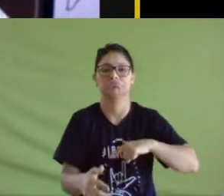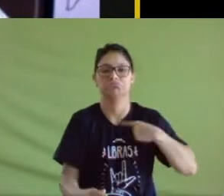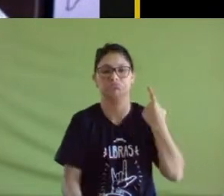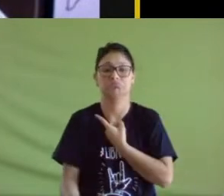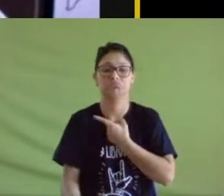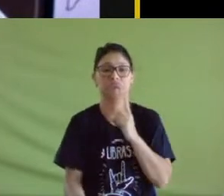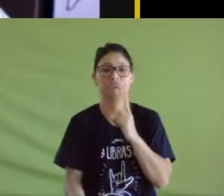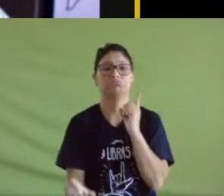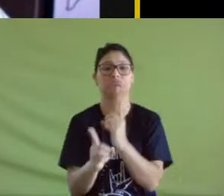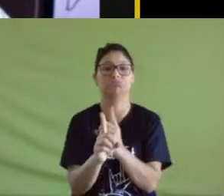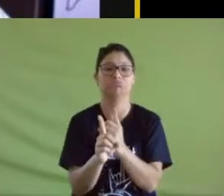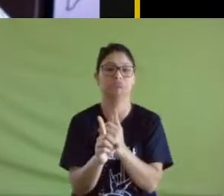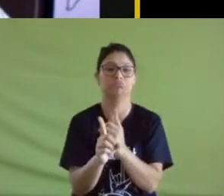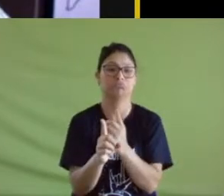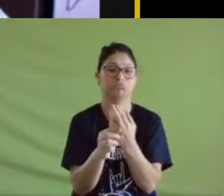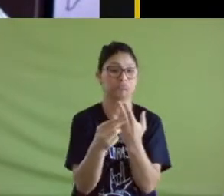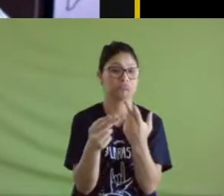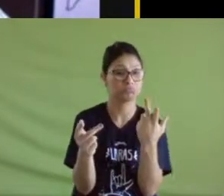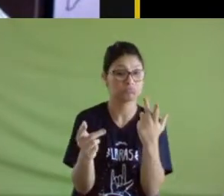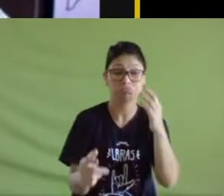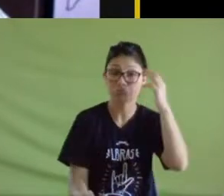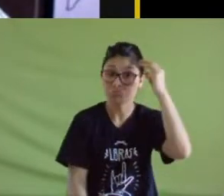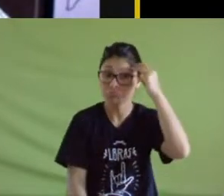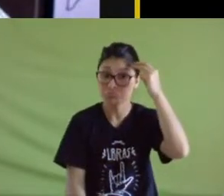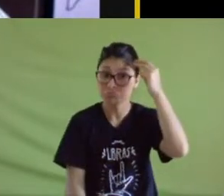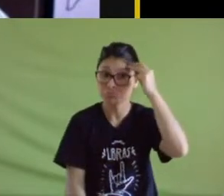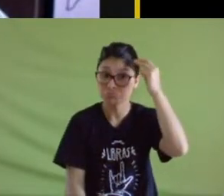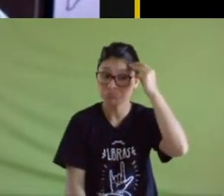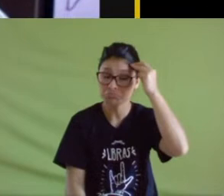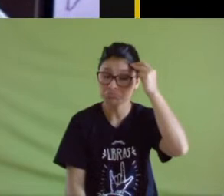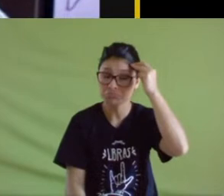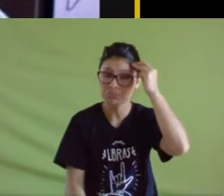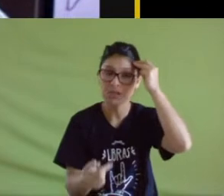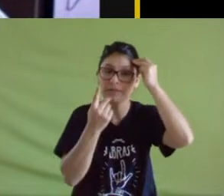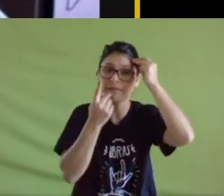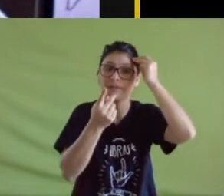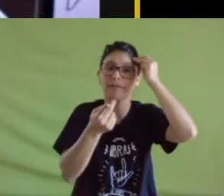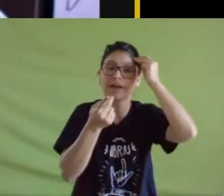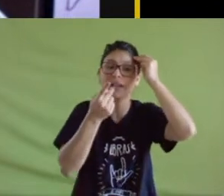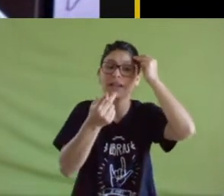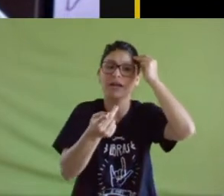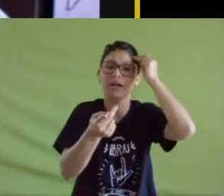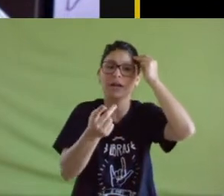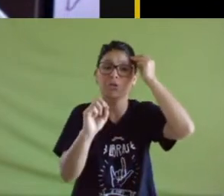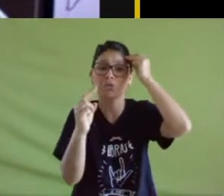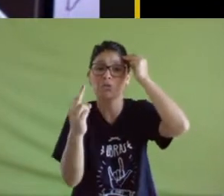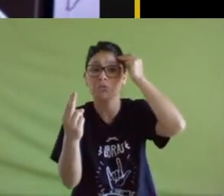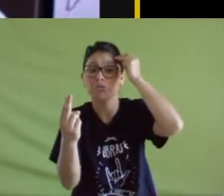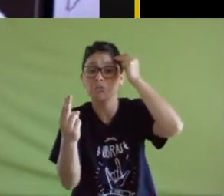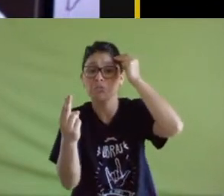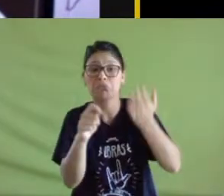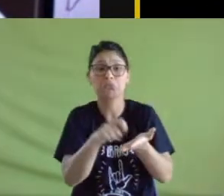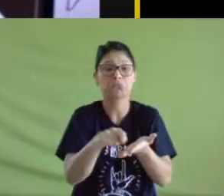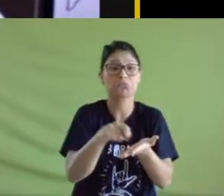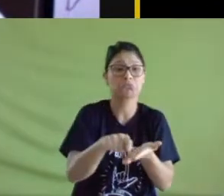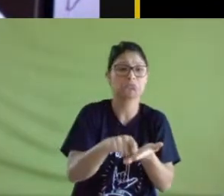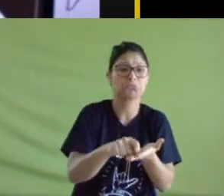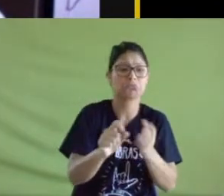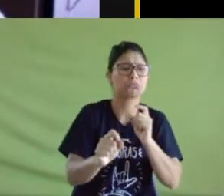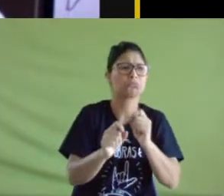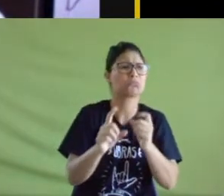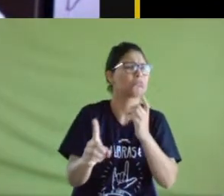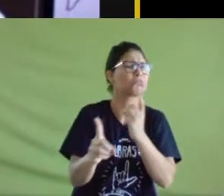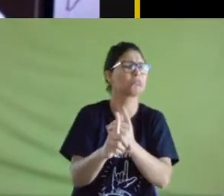alguma coisa na nossa memória para falar ou para escrever. Agora, o que, que a gente